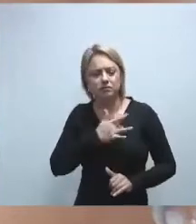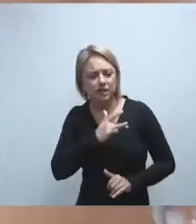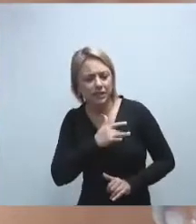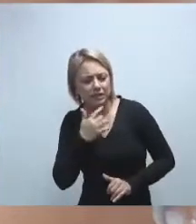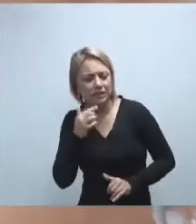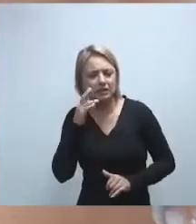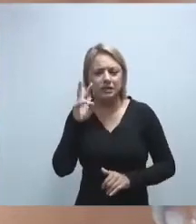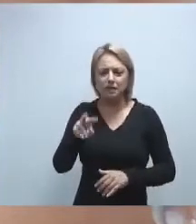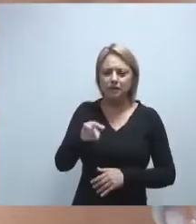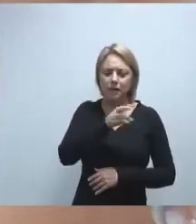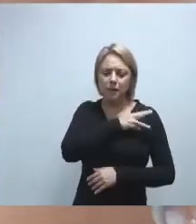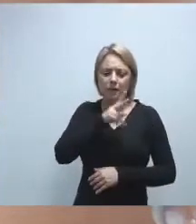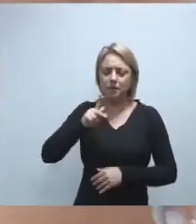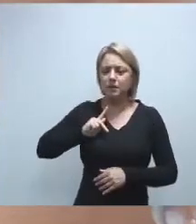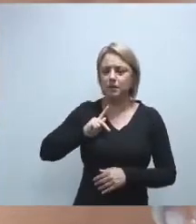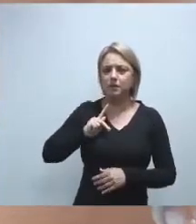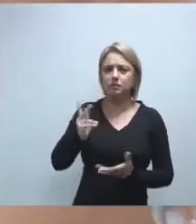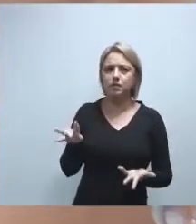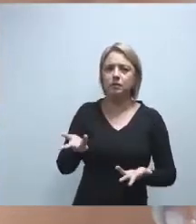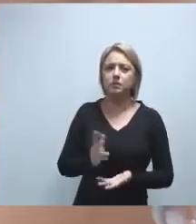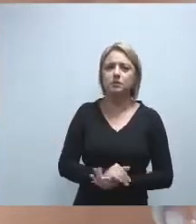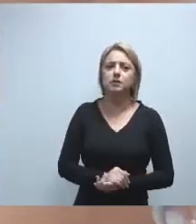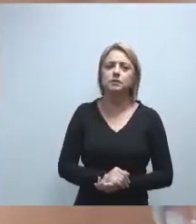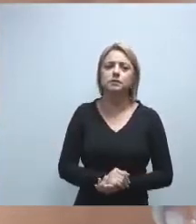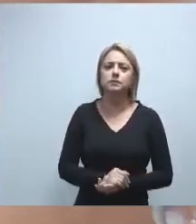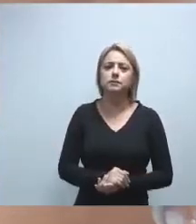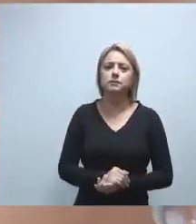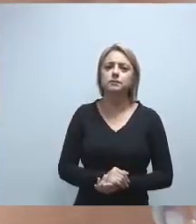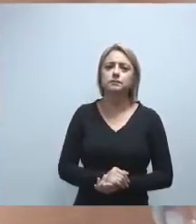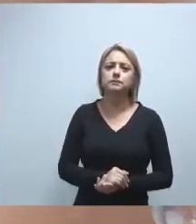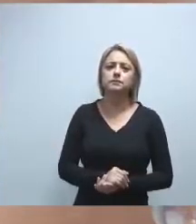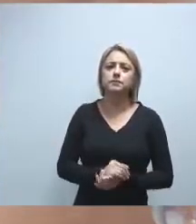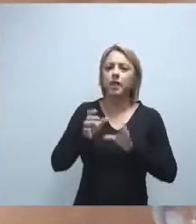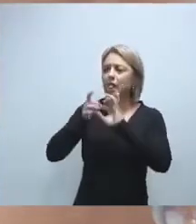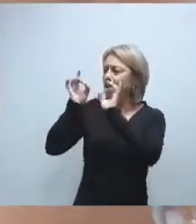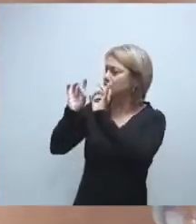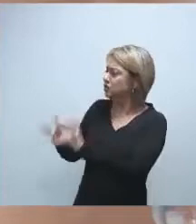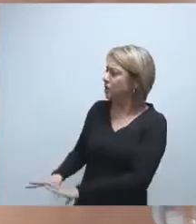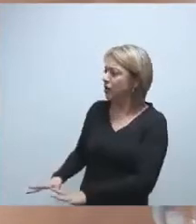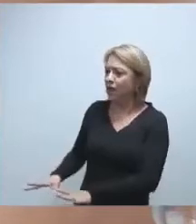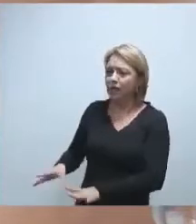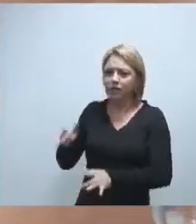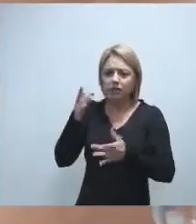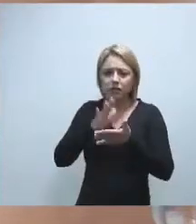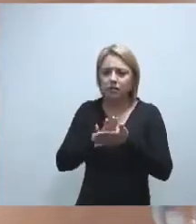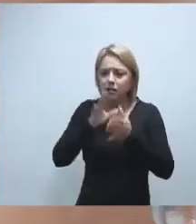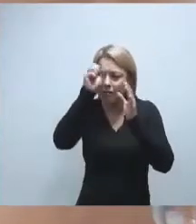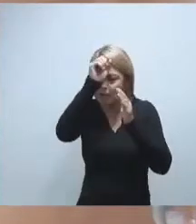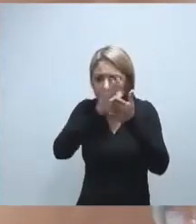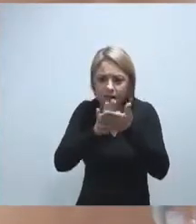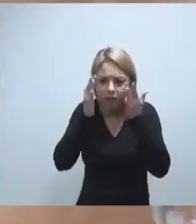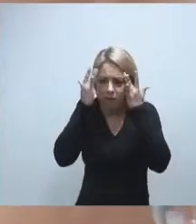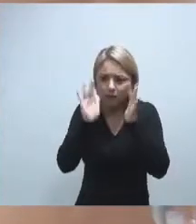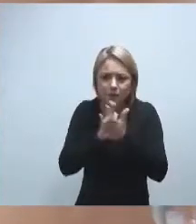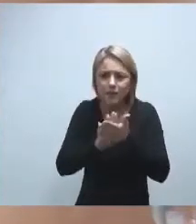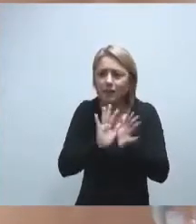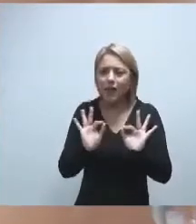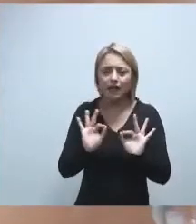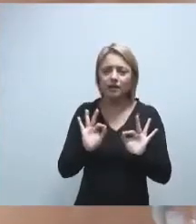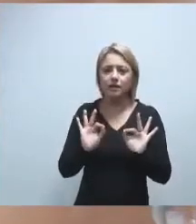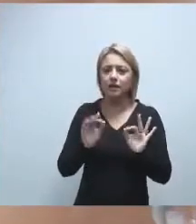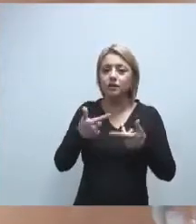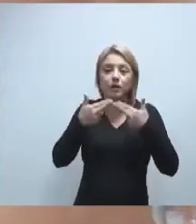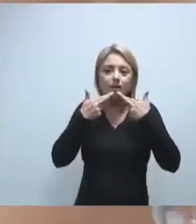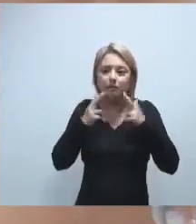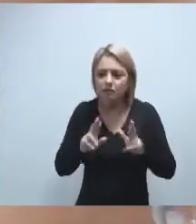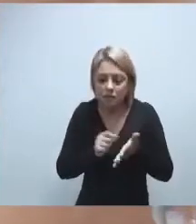mini membro do ministério público jogado da comarca sem saber nada nunca ofereceu uma denúncia ambos